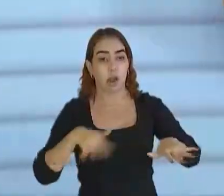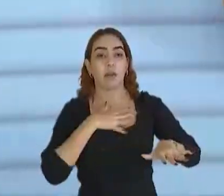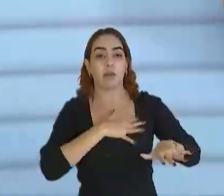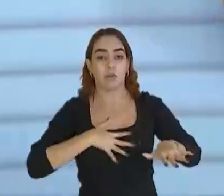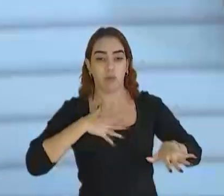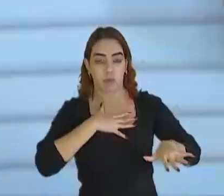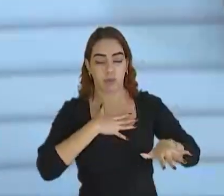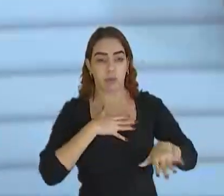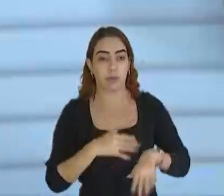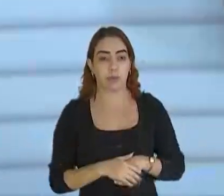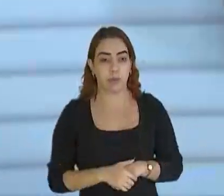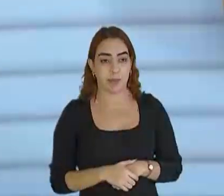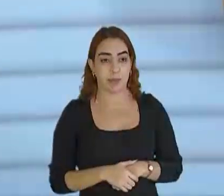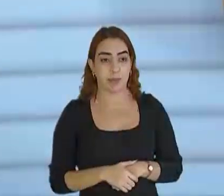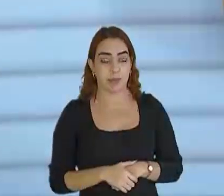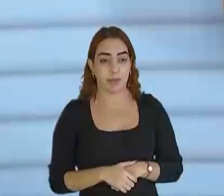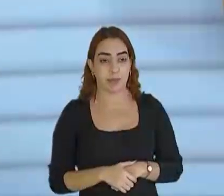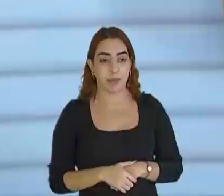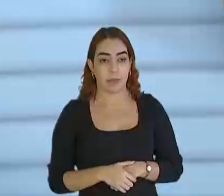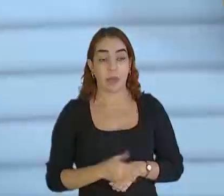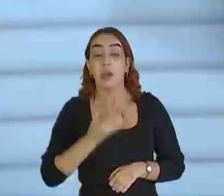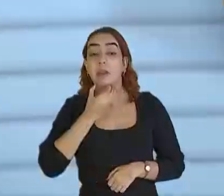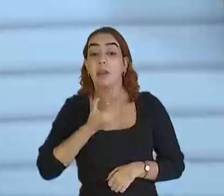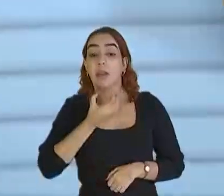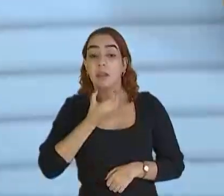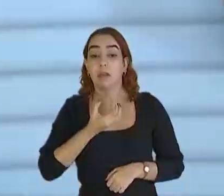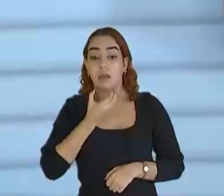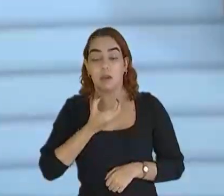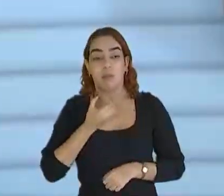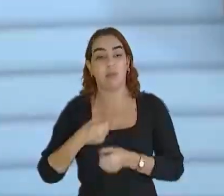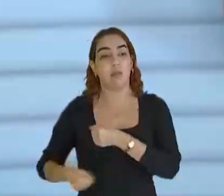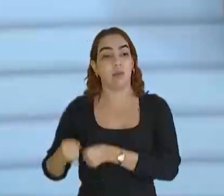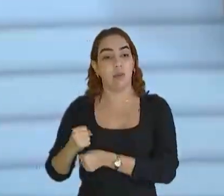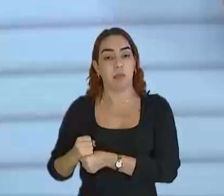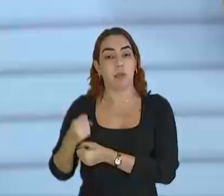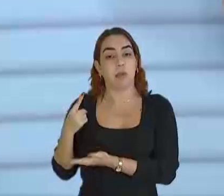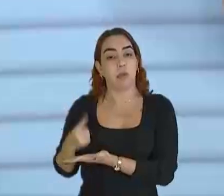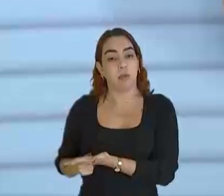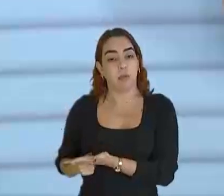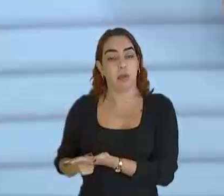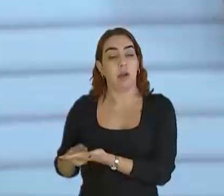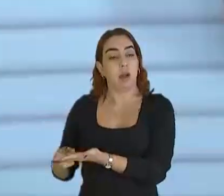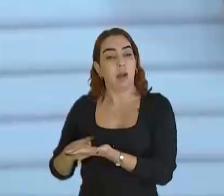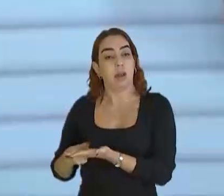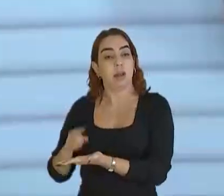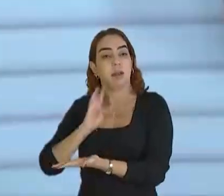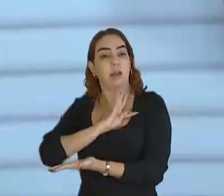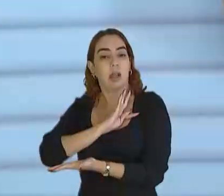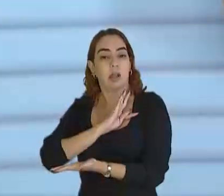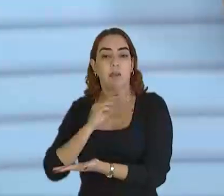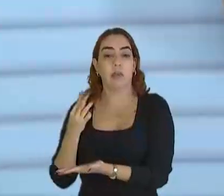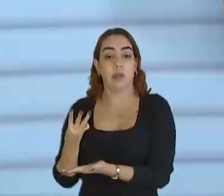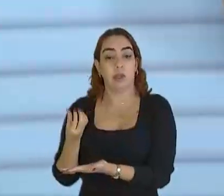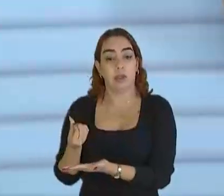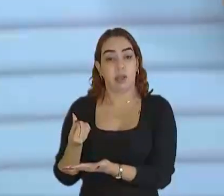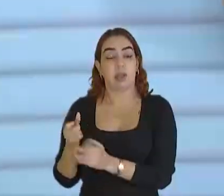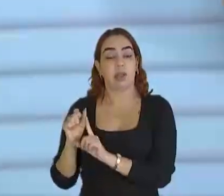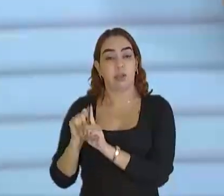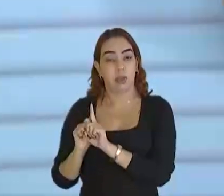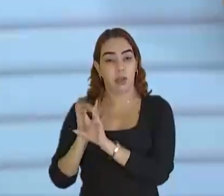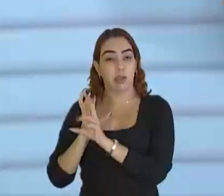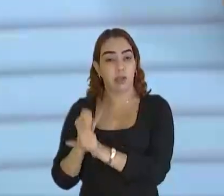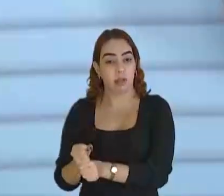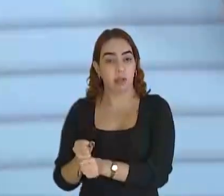firmamos em dezembro último um acordo de cooperação técnica com duração de 36 meses. Nós vamos